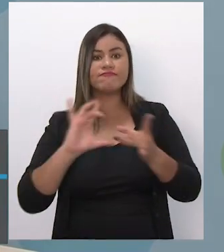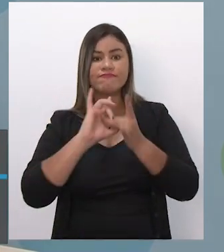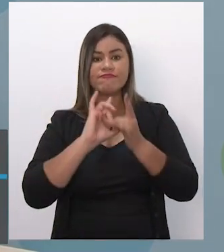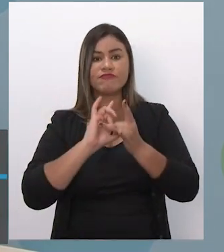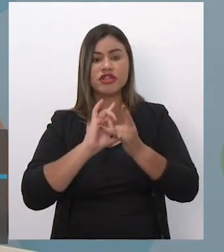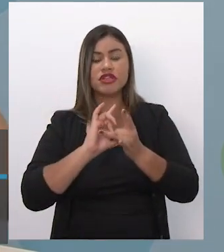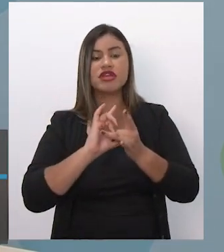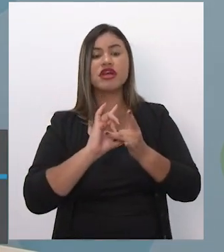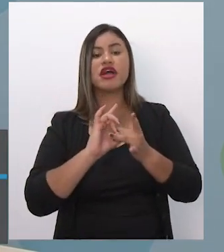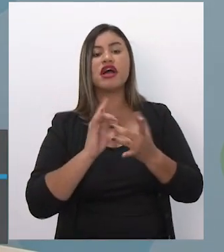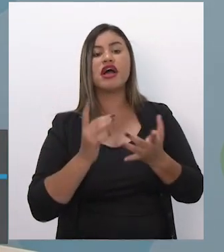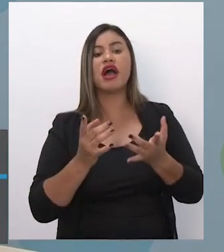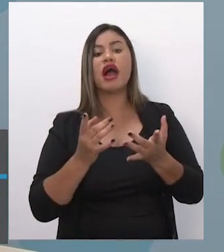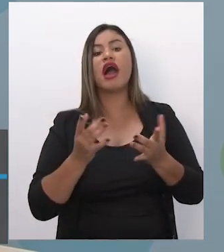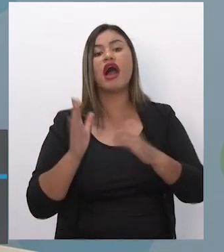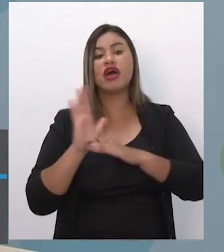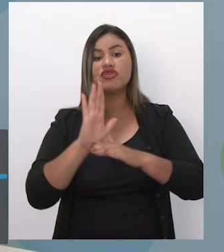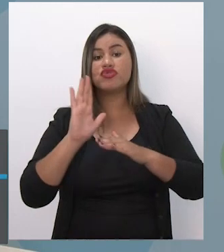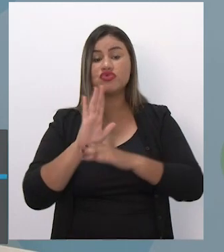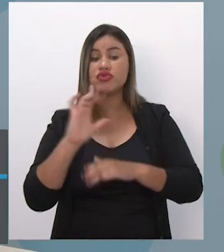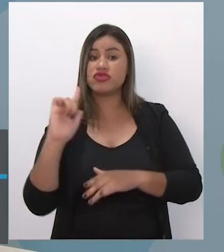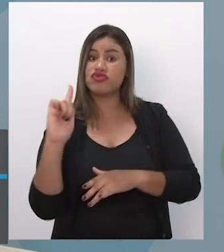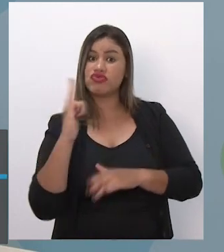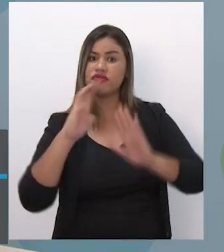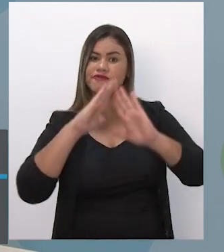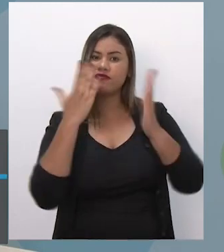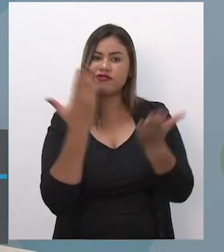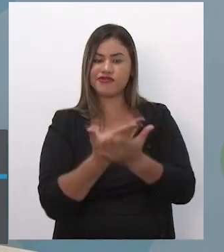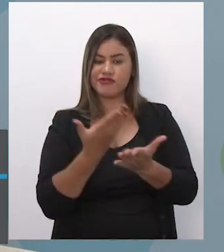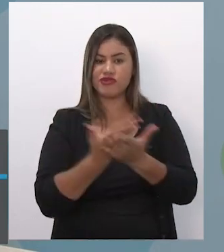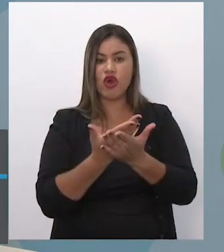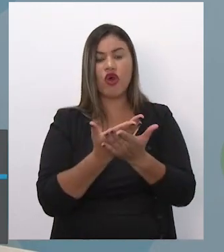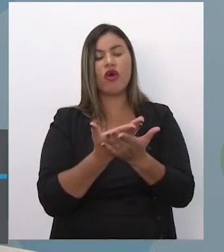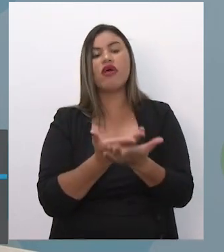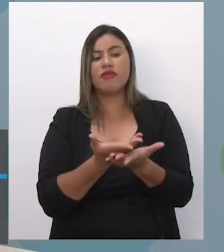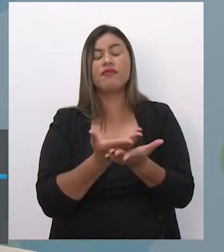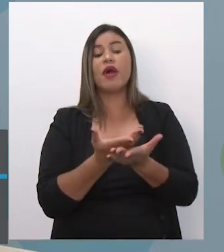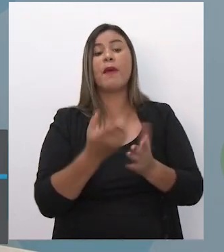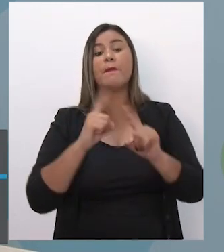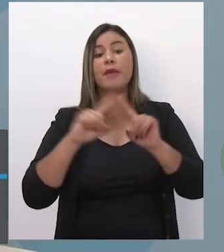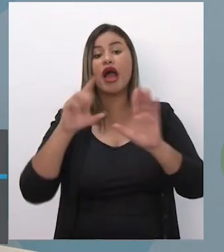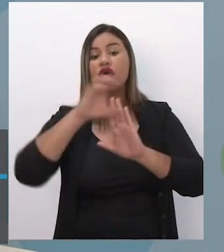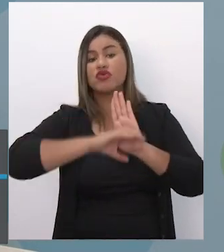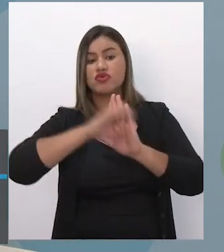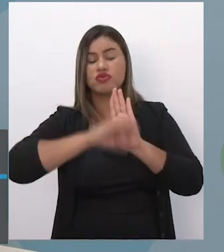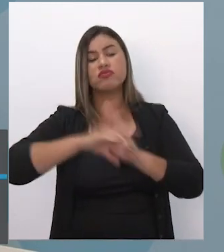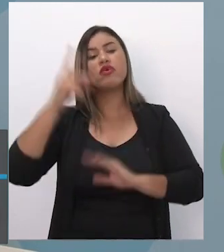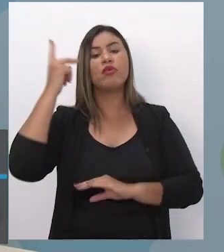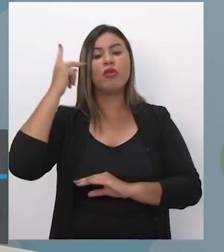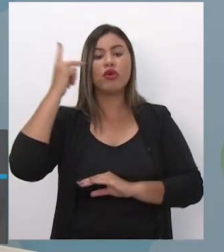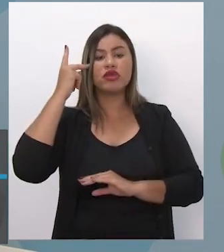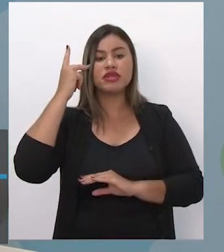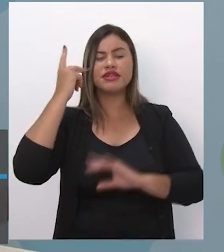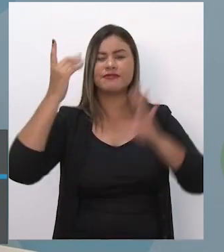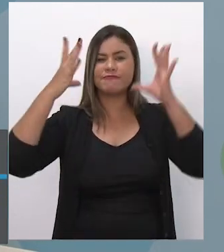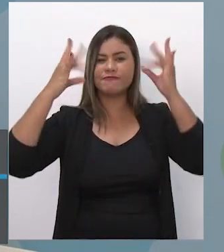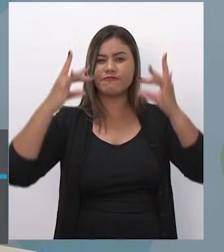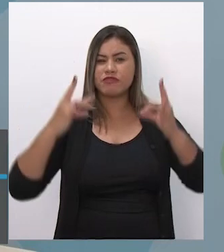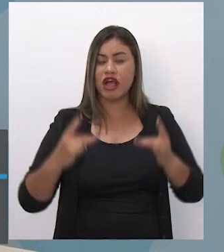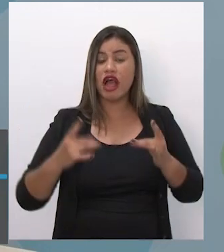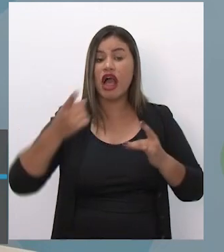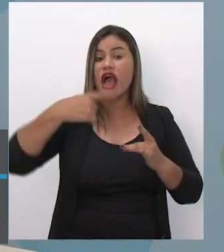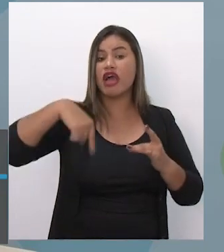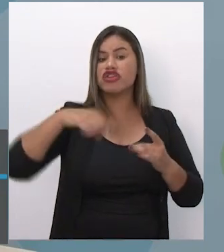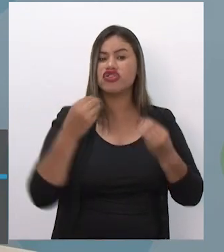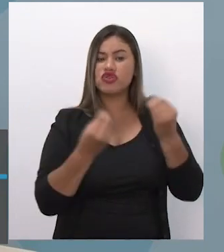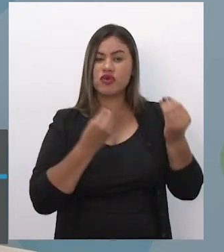essas metodologias, é que formam a geografia escolar. No caso do currículo paulista, especificamente, a gente vai trabalhar mais com